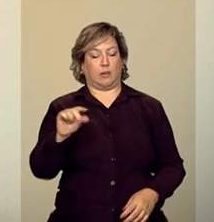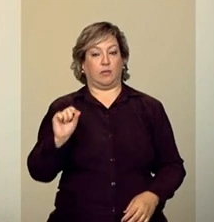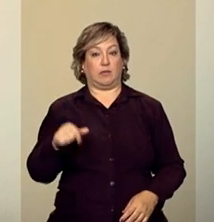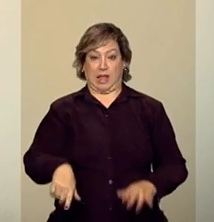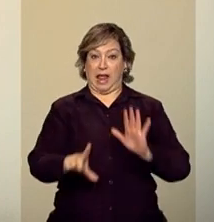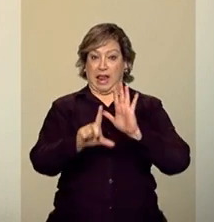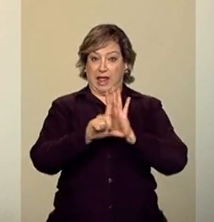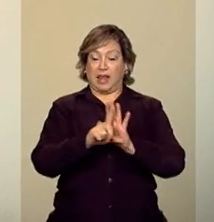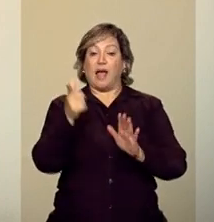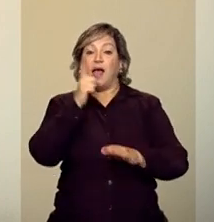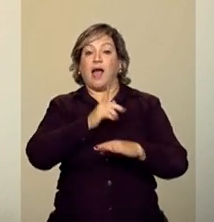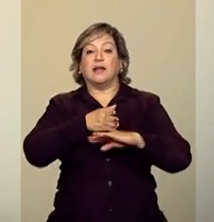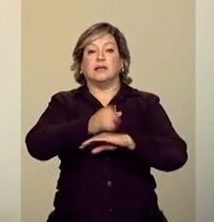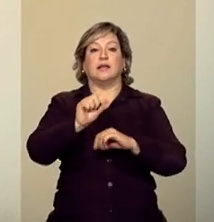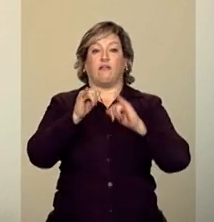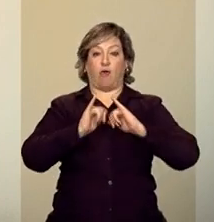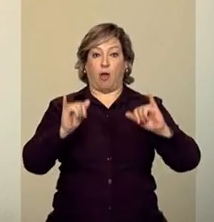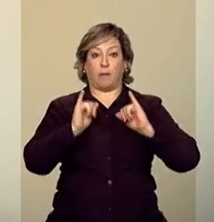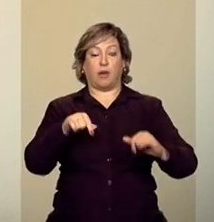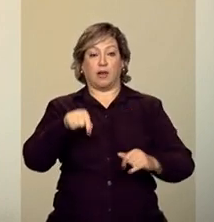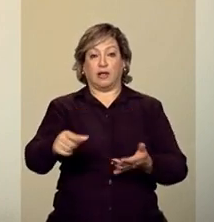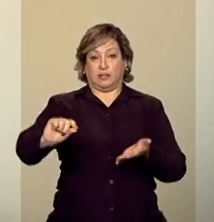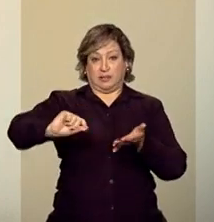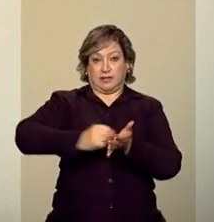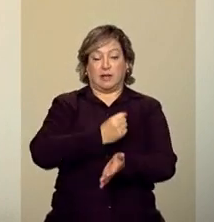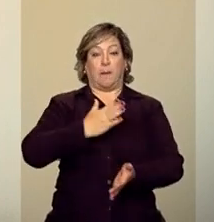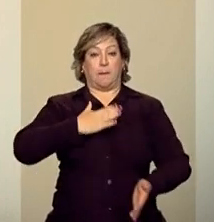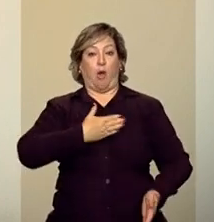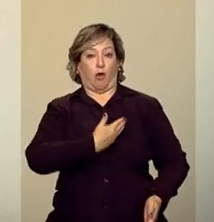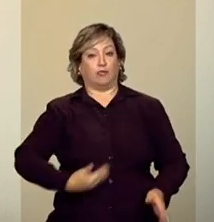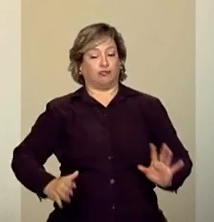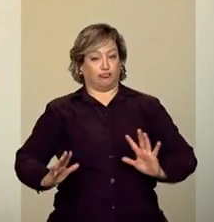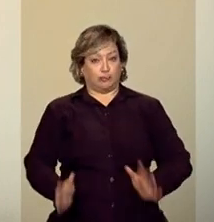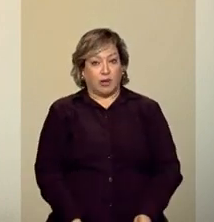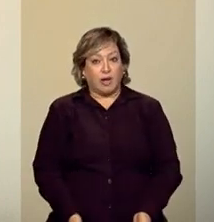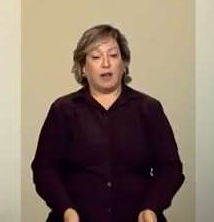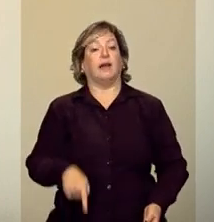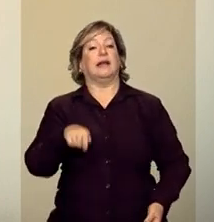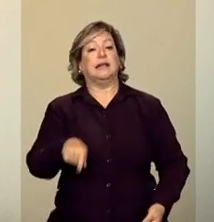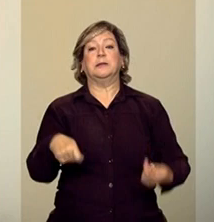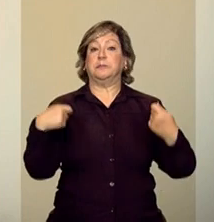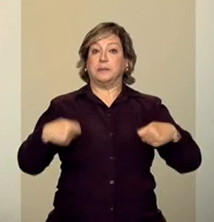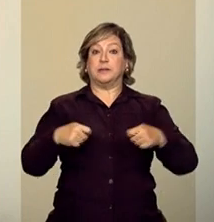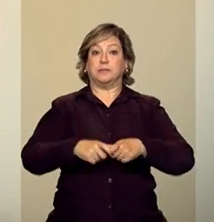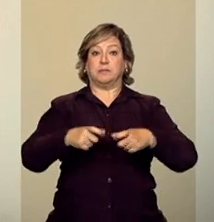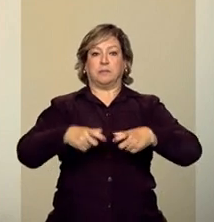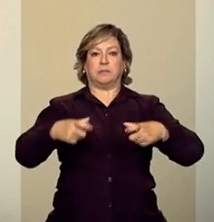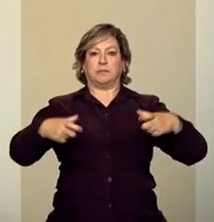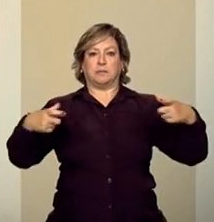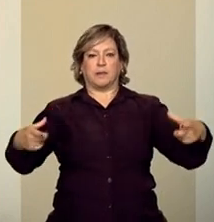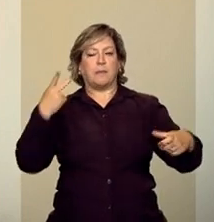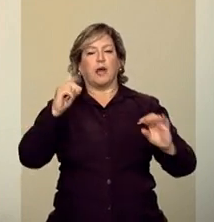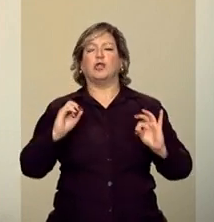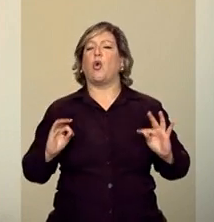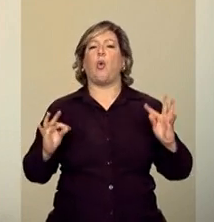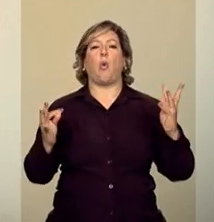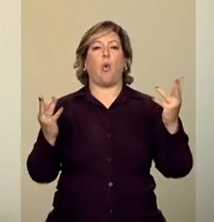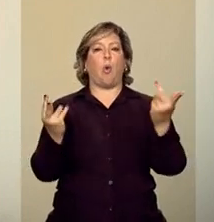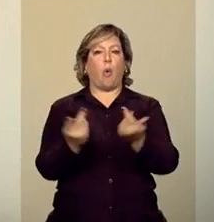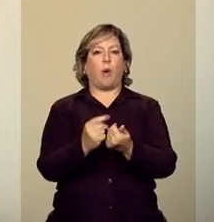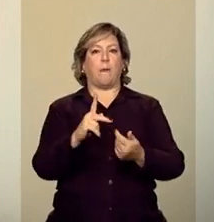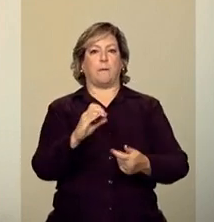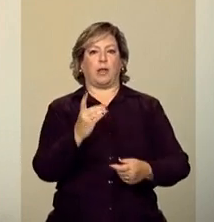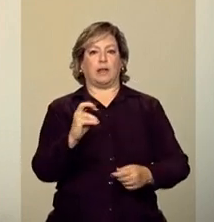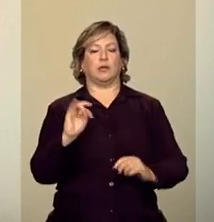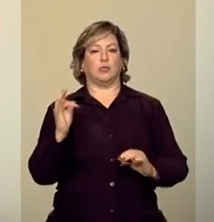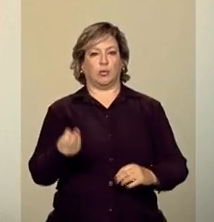à informação, sancionada no meu governo, deve ser ampliada para todos os poderes